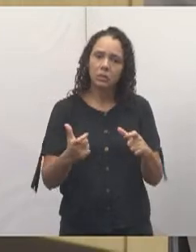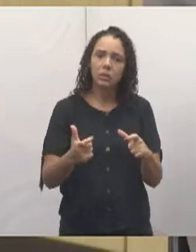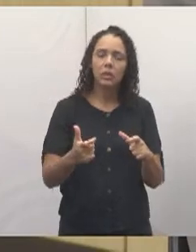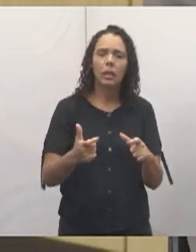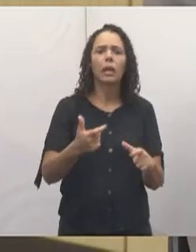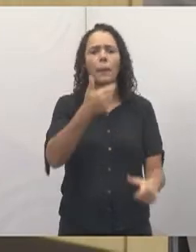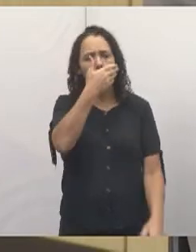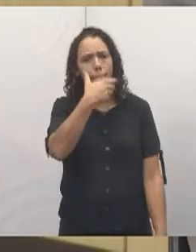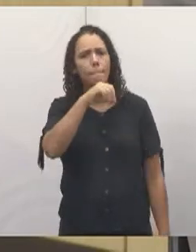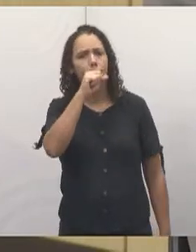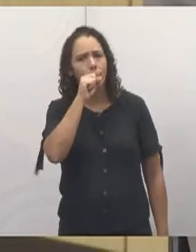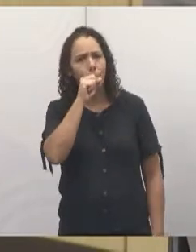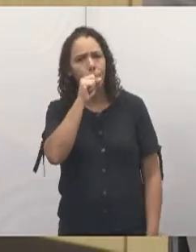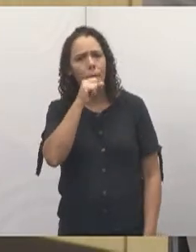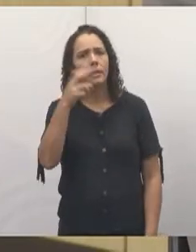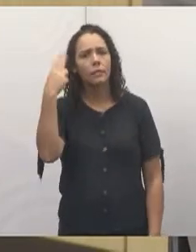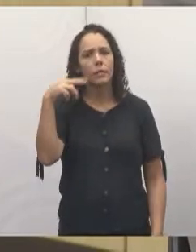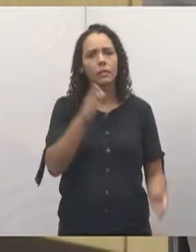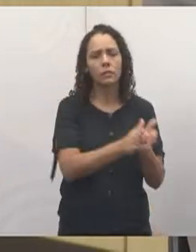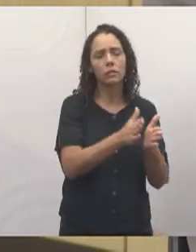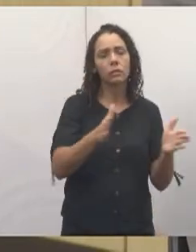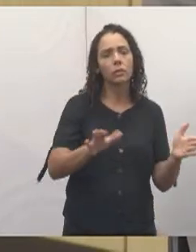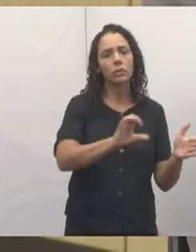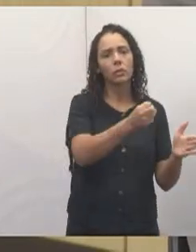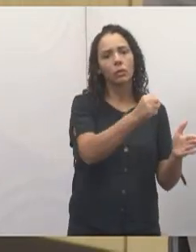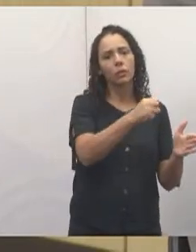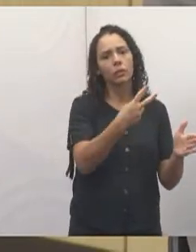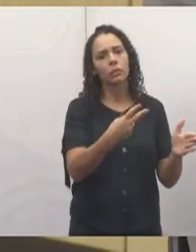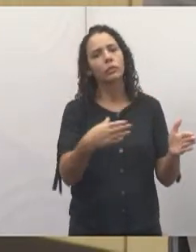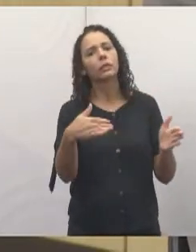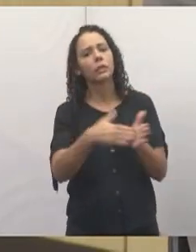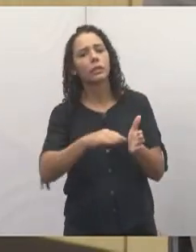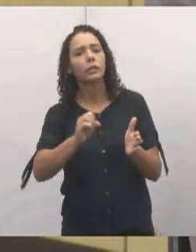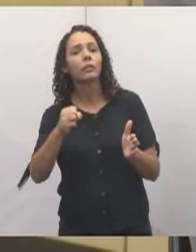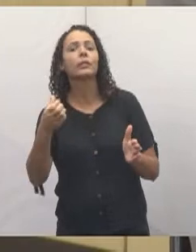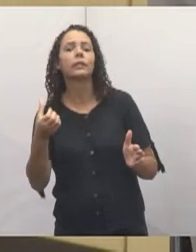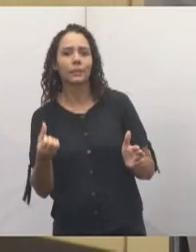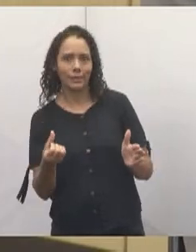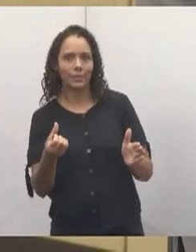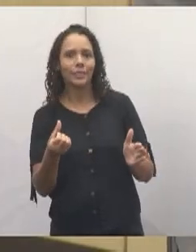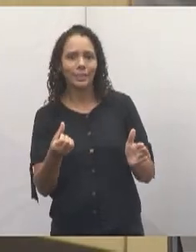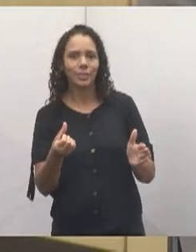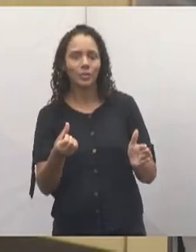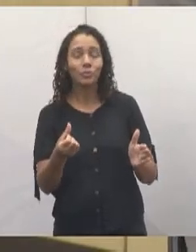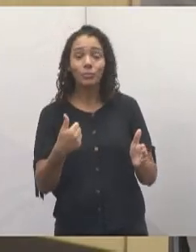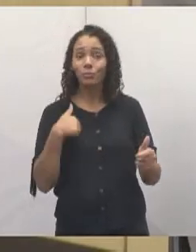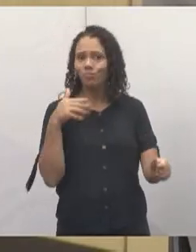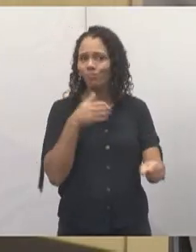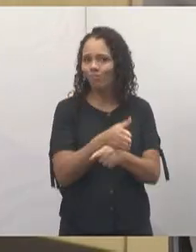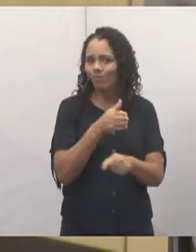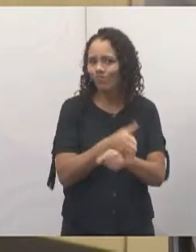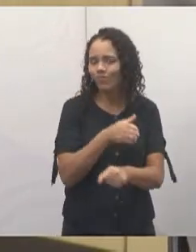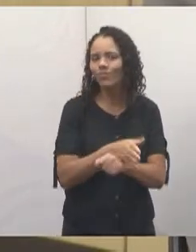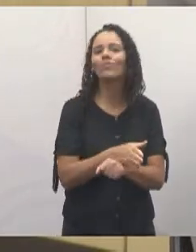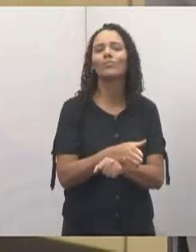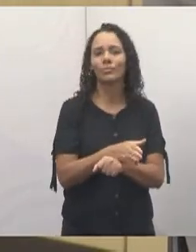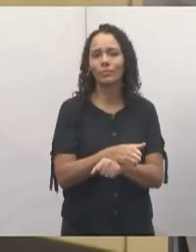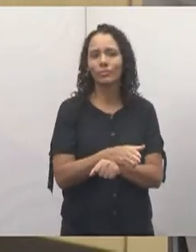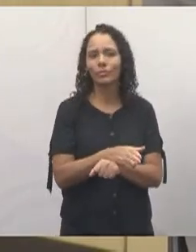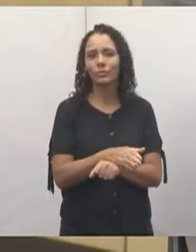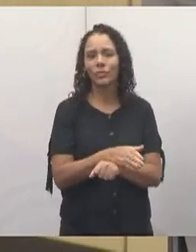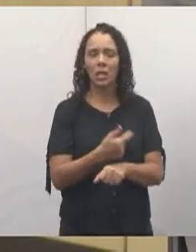aqui de 82 a 86, né. Eu frequentei muito aqui, porque nas sessões de Câmara, embora eu era bem jovem,